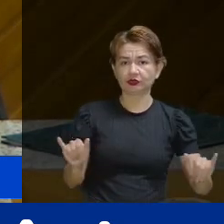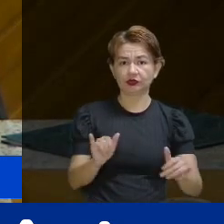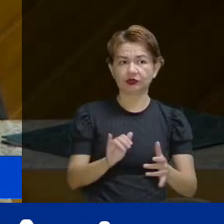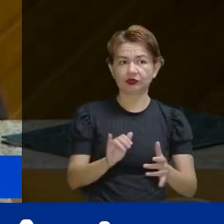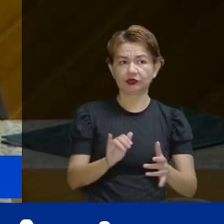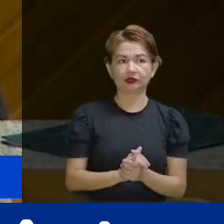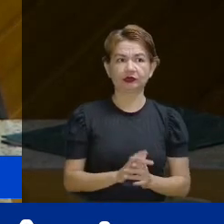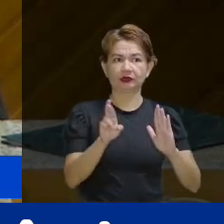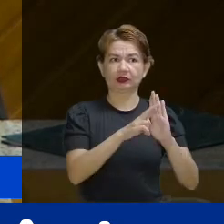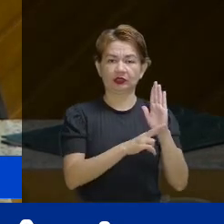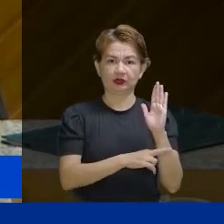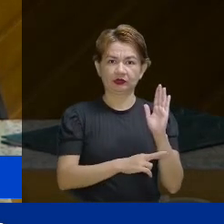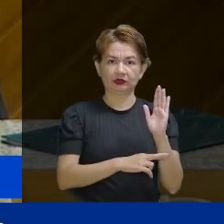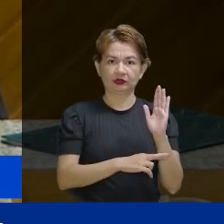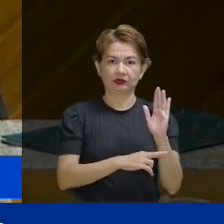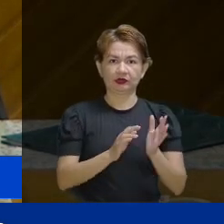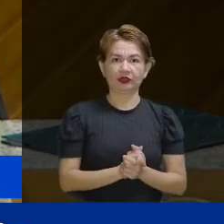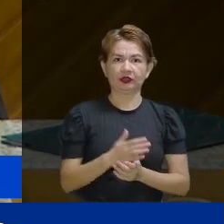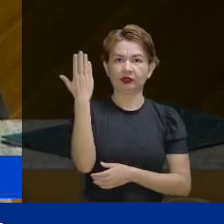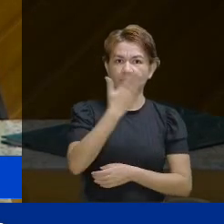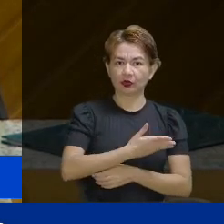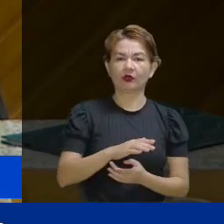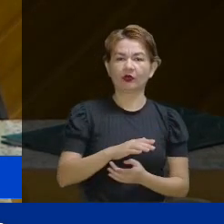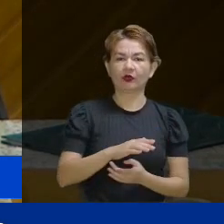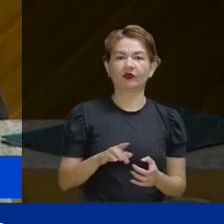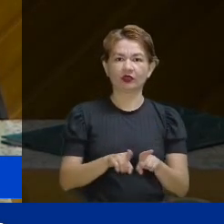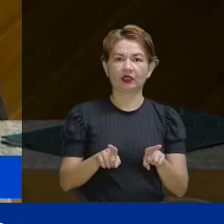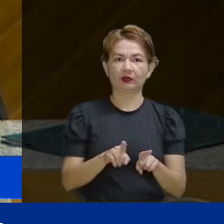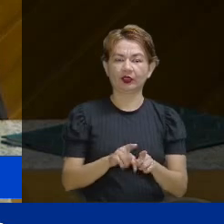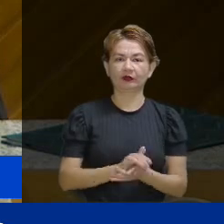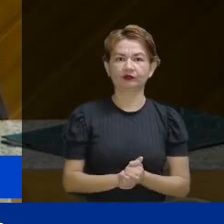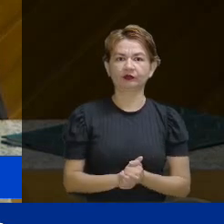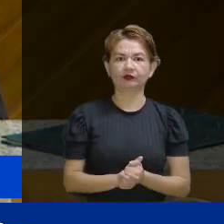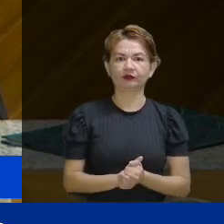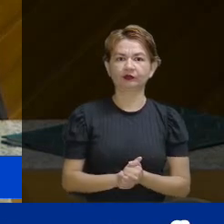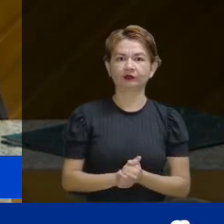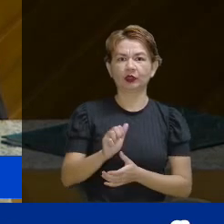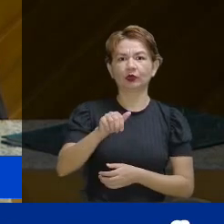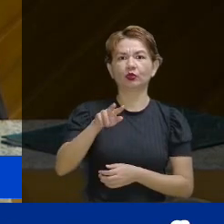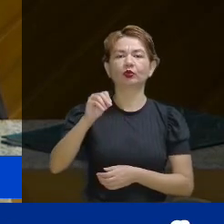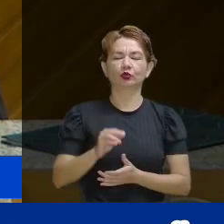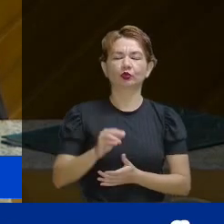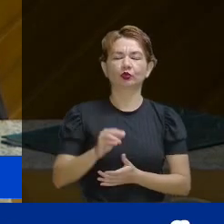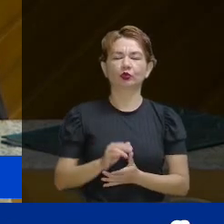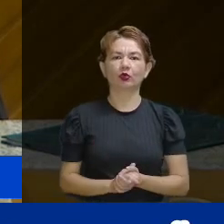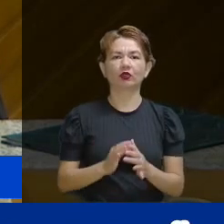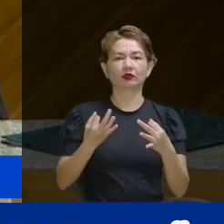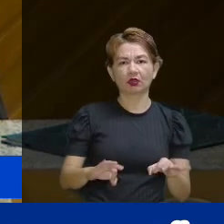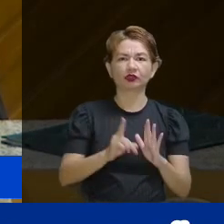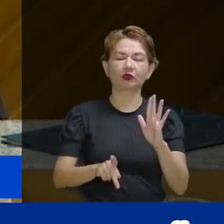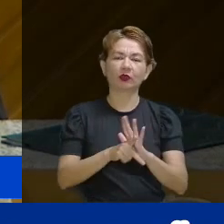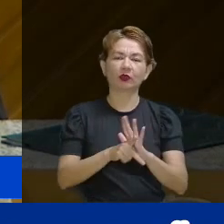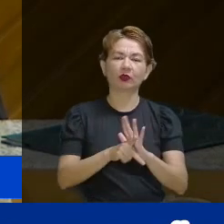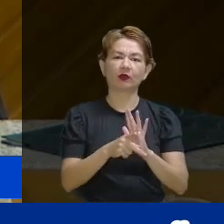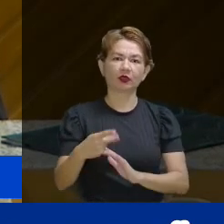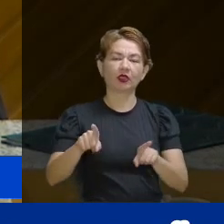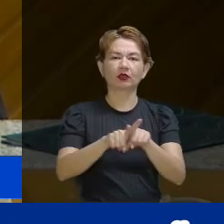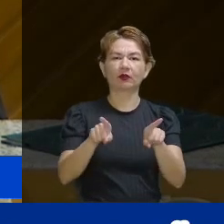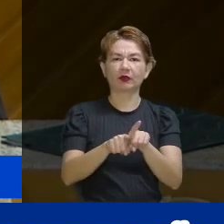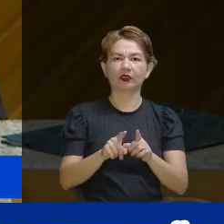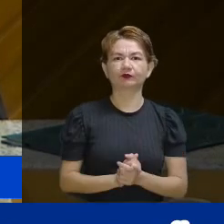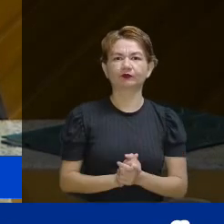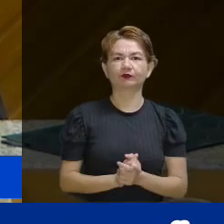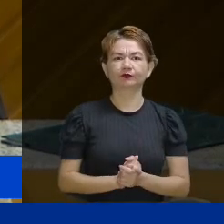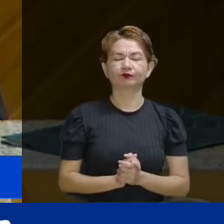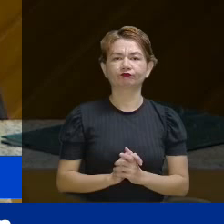a regra de distribuição do ônus da prova impõe ao autor a demonstração do fato constitutivo do direito dele, ao passo que ao réu